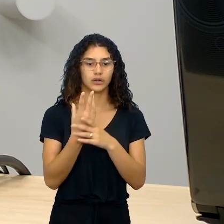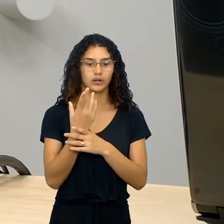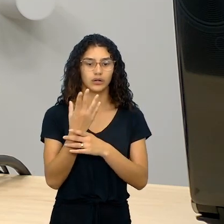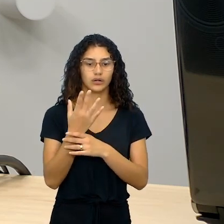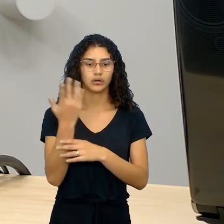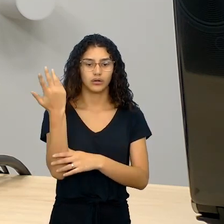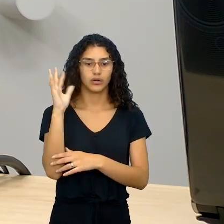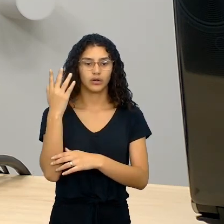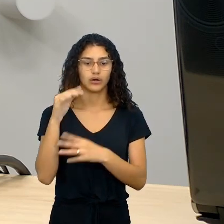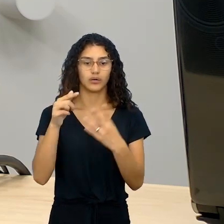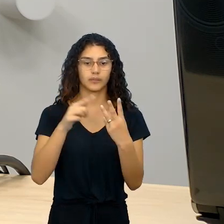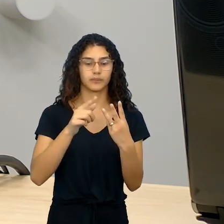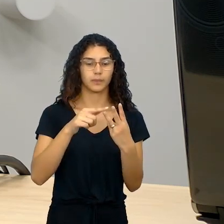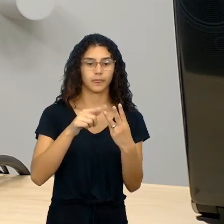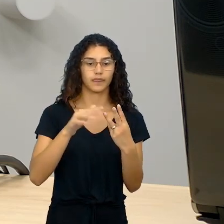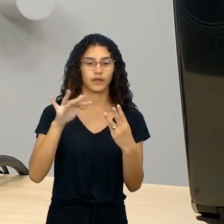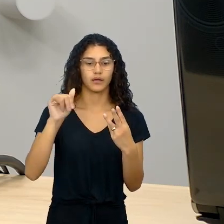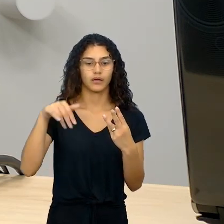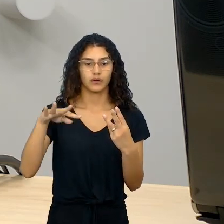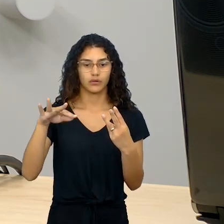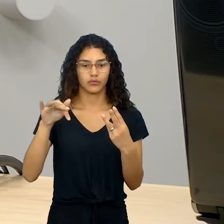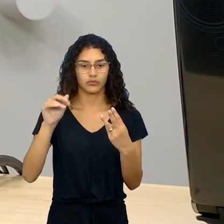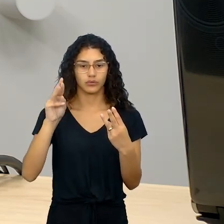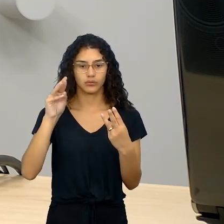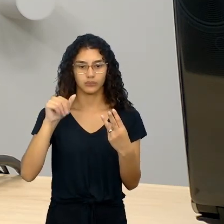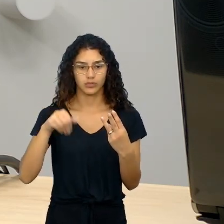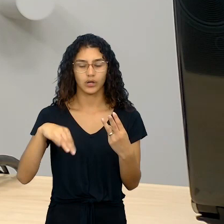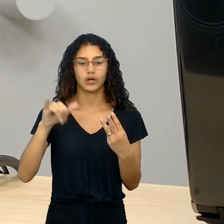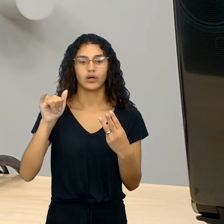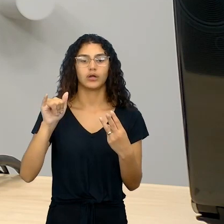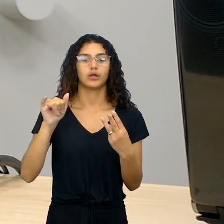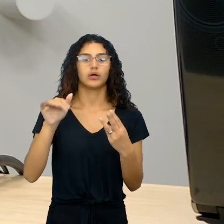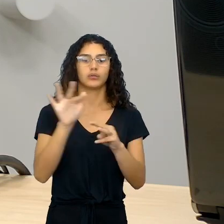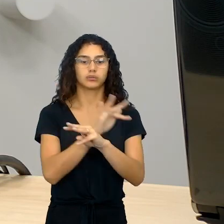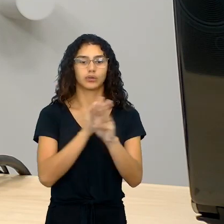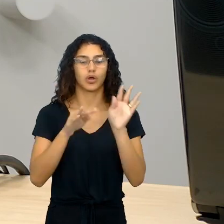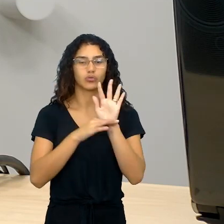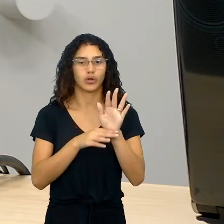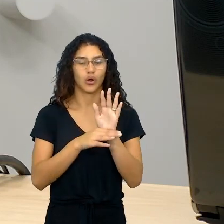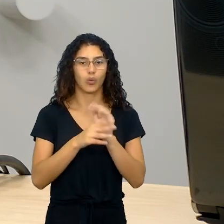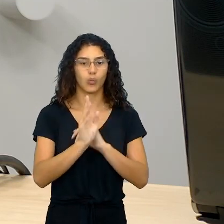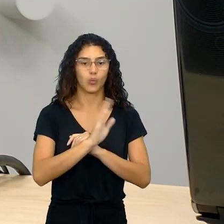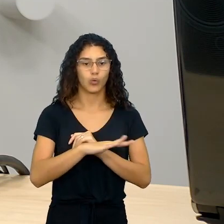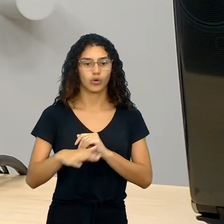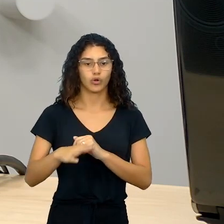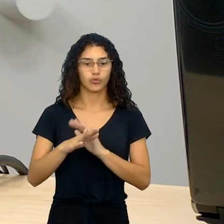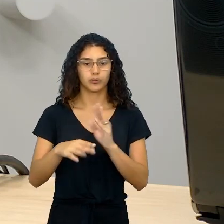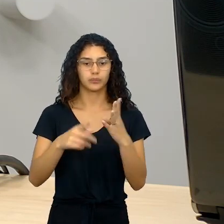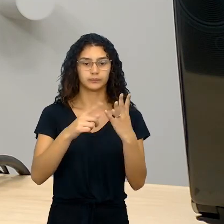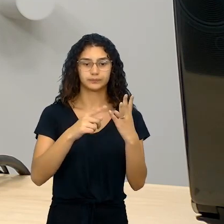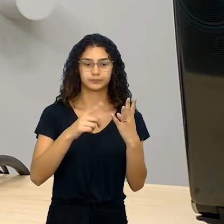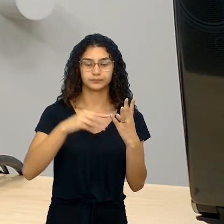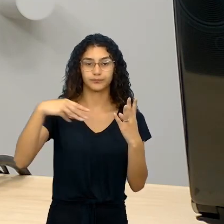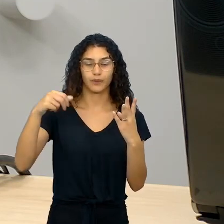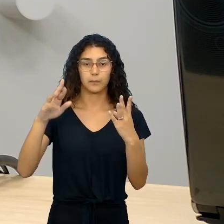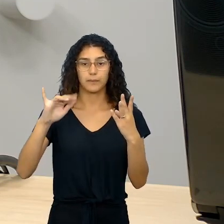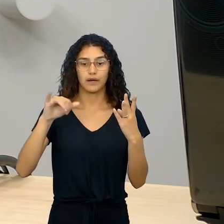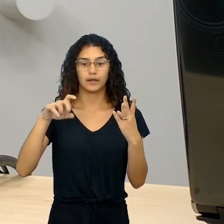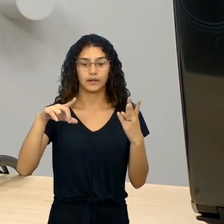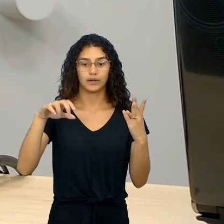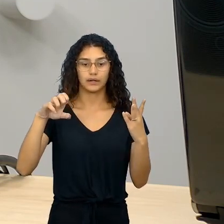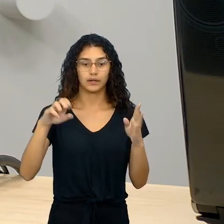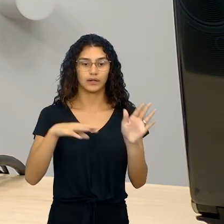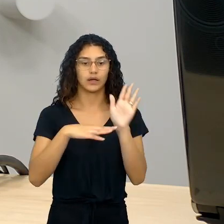informar e formar nossos estudantes desde pequenos. E a professora Marilene, reciclar,